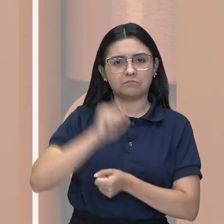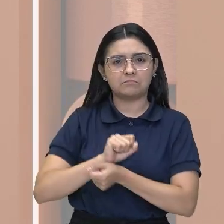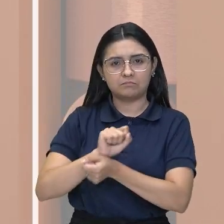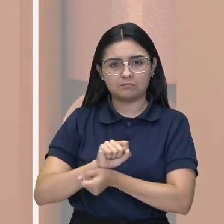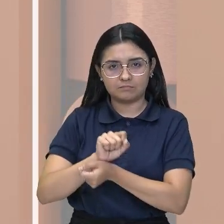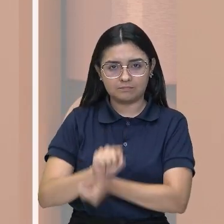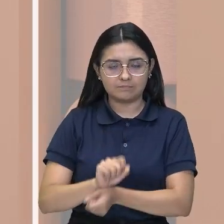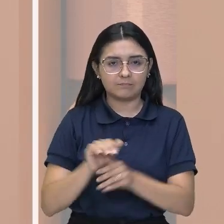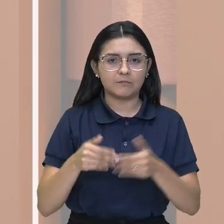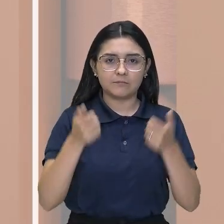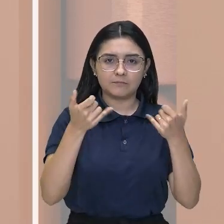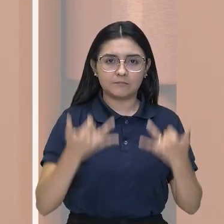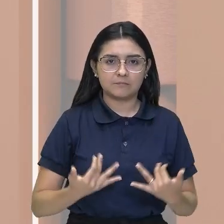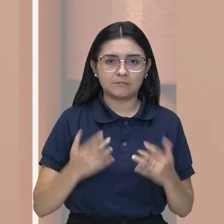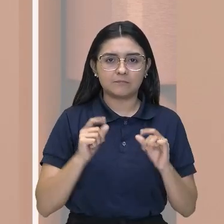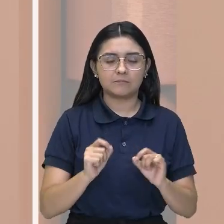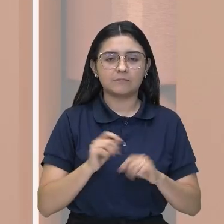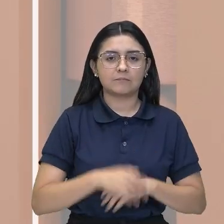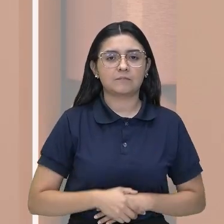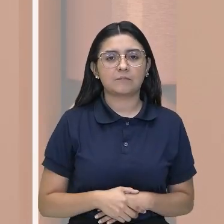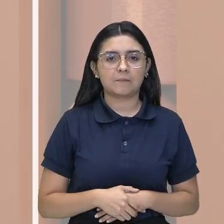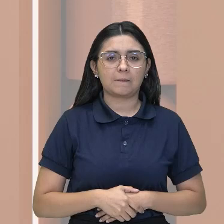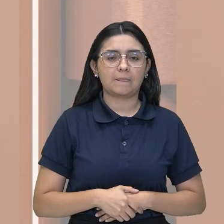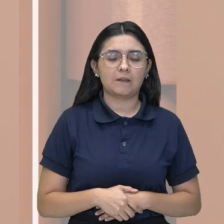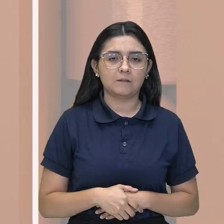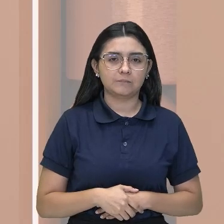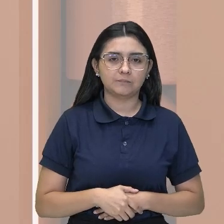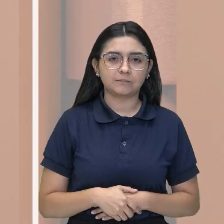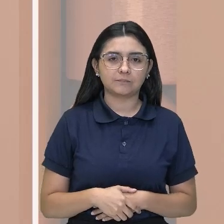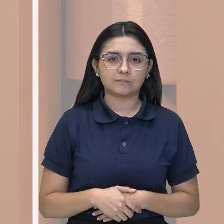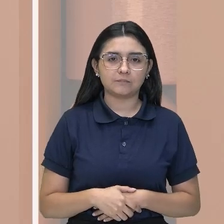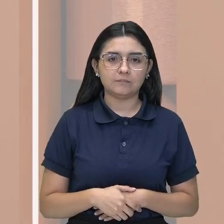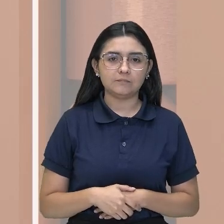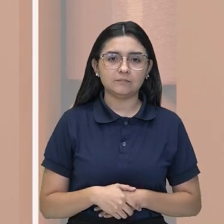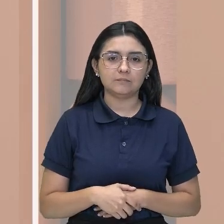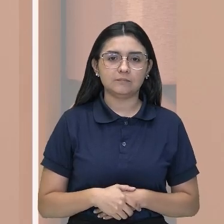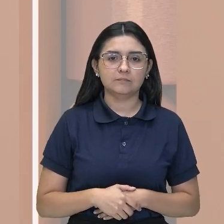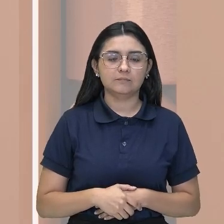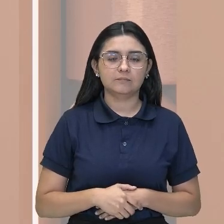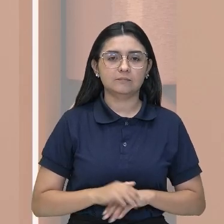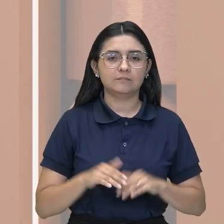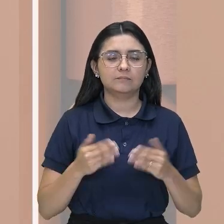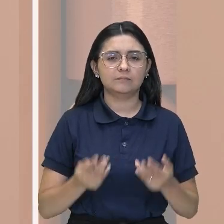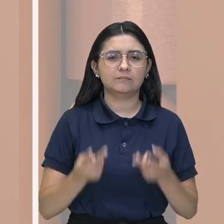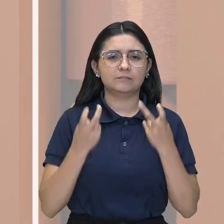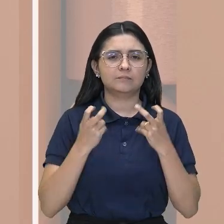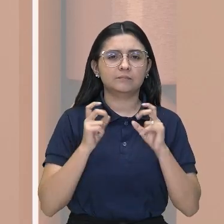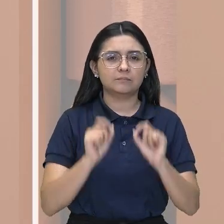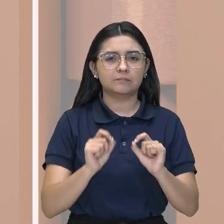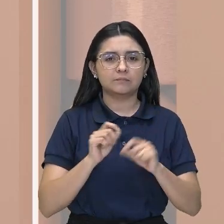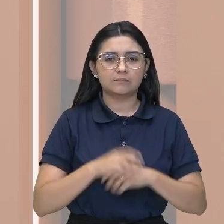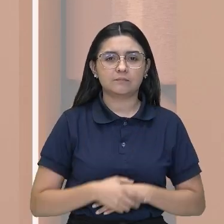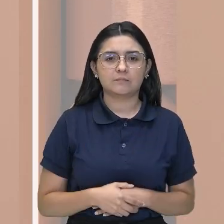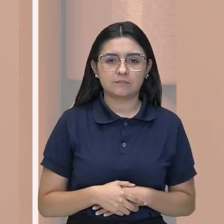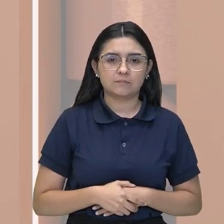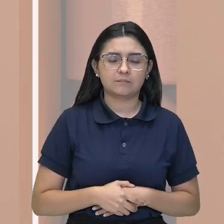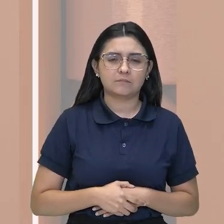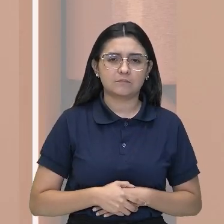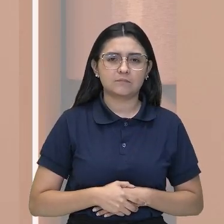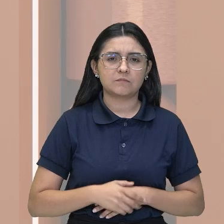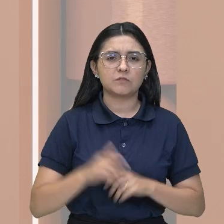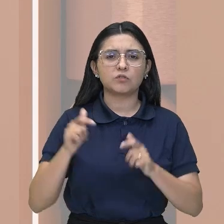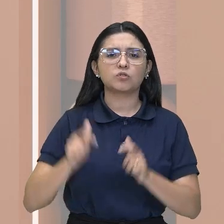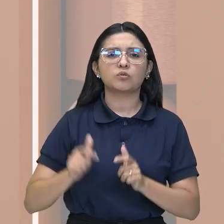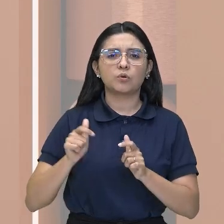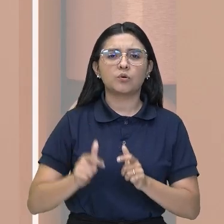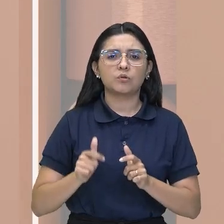exatamente disso, o Brasil e a escravidão de negros africanos. Vamos então perceber de onde vinham esses escravos,